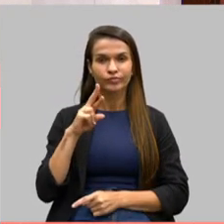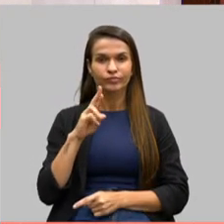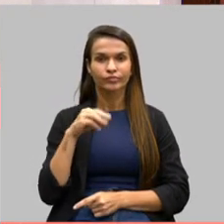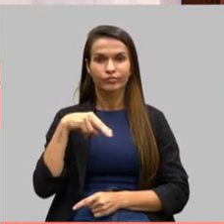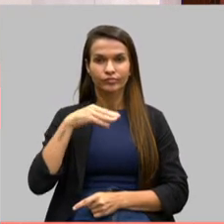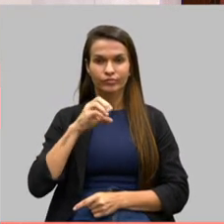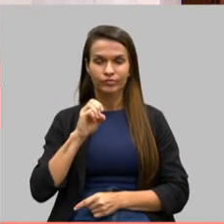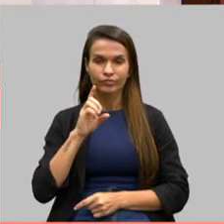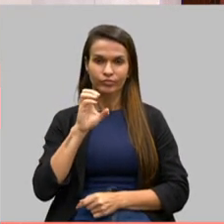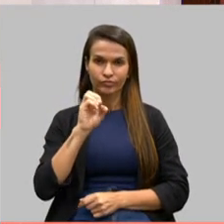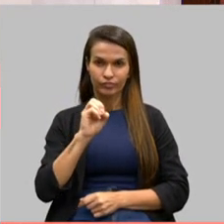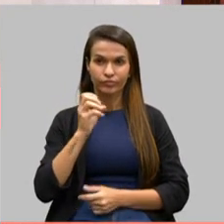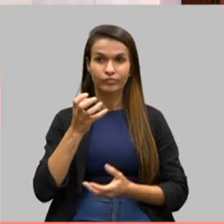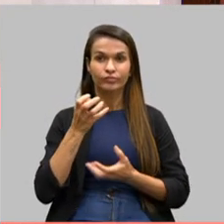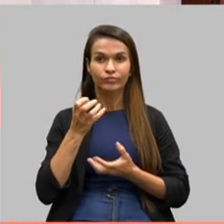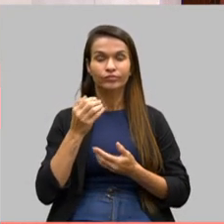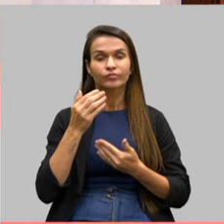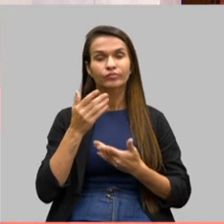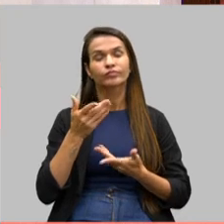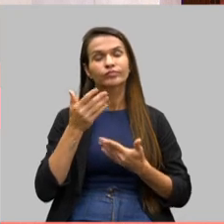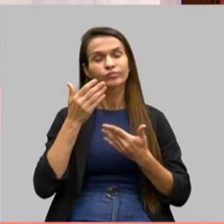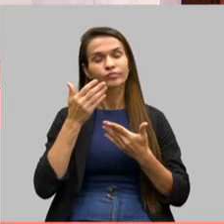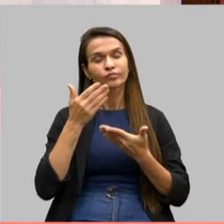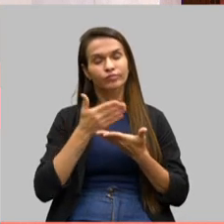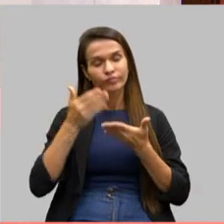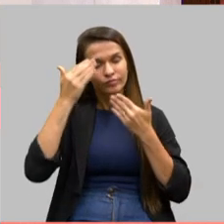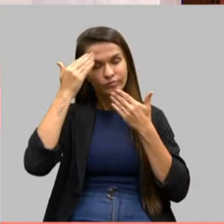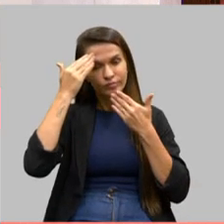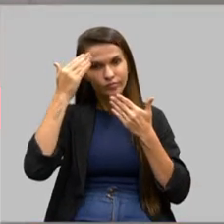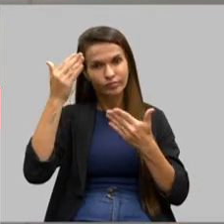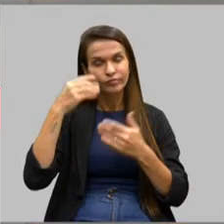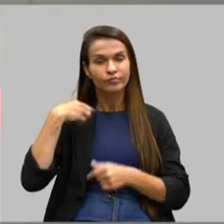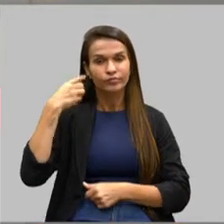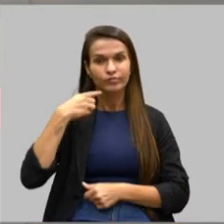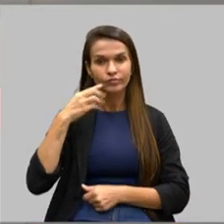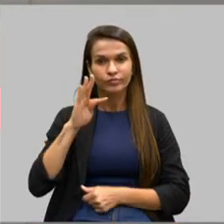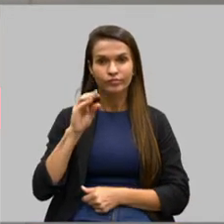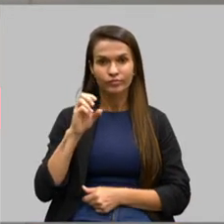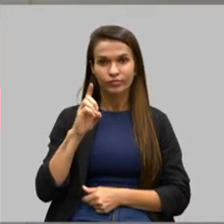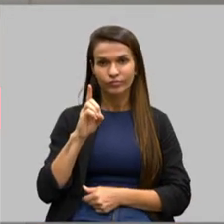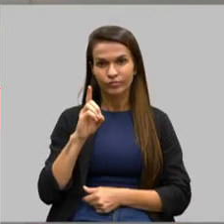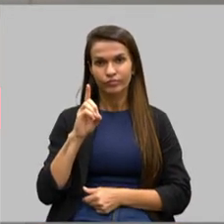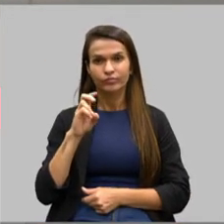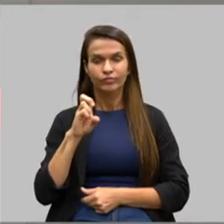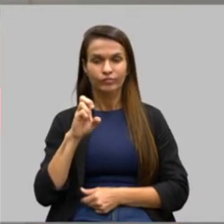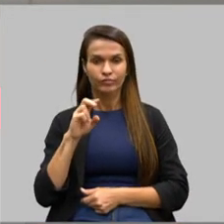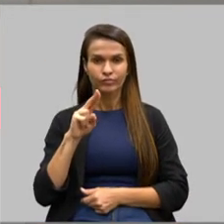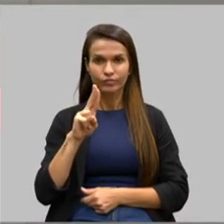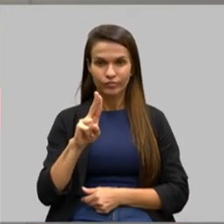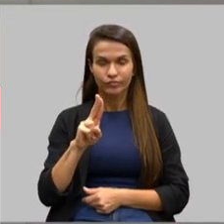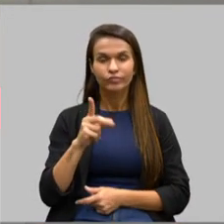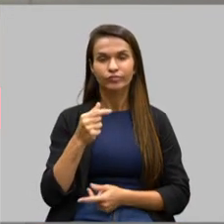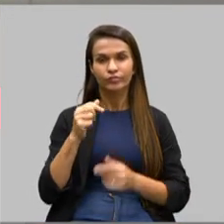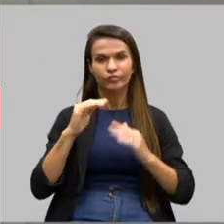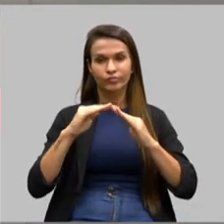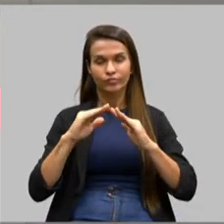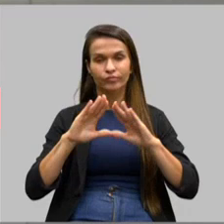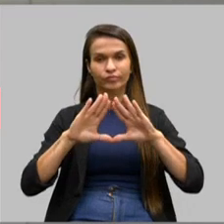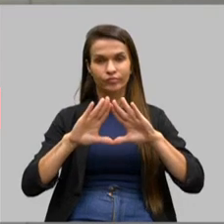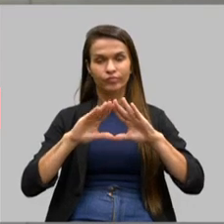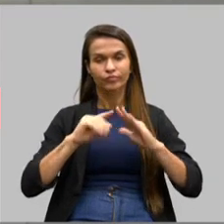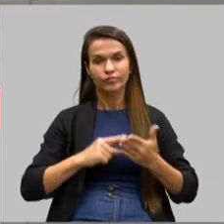Eu queria começar agradecendo ao deputado Tadeu Martins Leite, a essa casa, pelo convite,